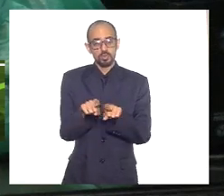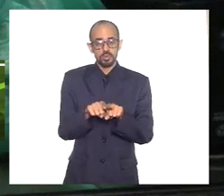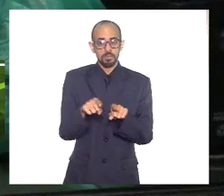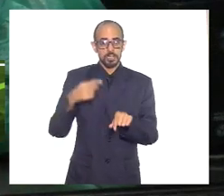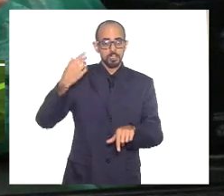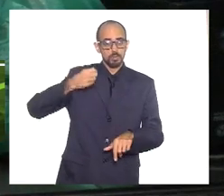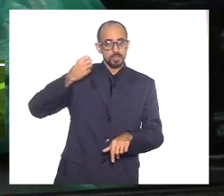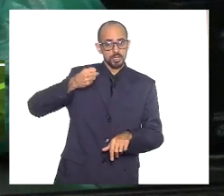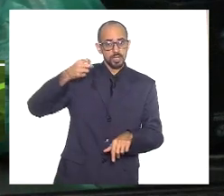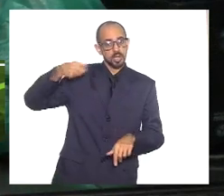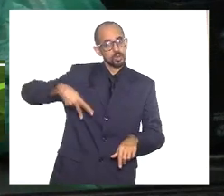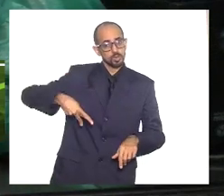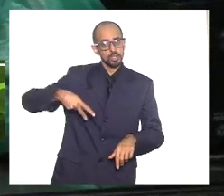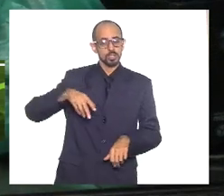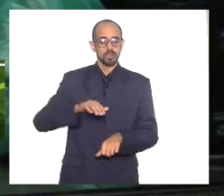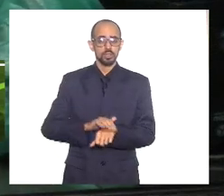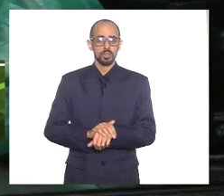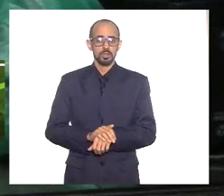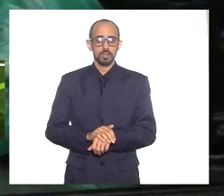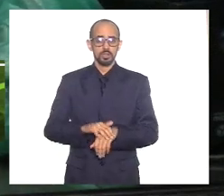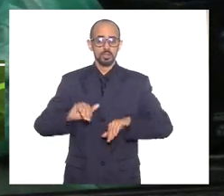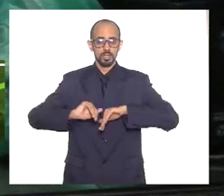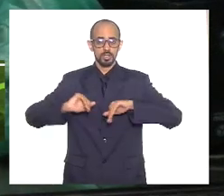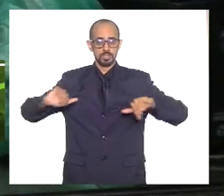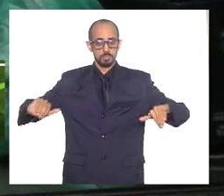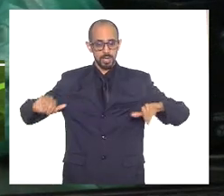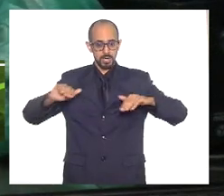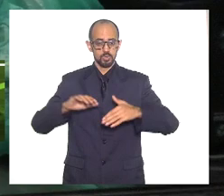previdenciários, houvesse essa separação.